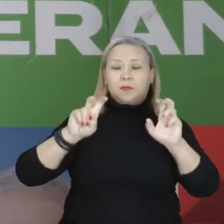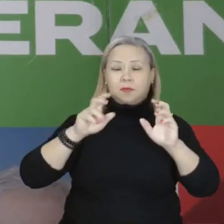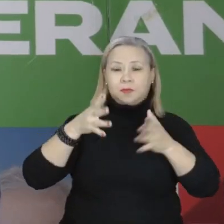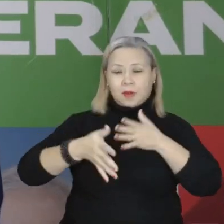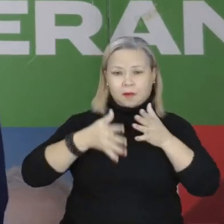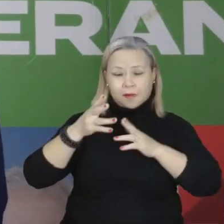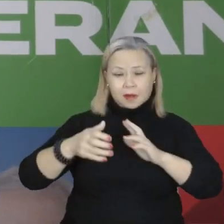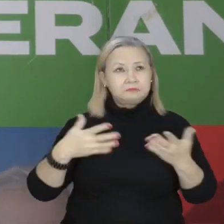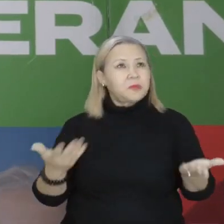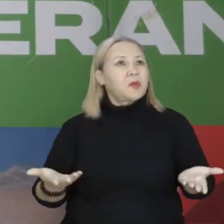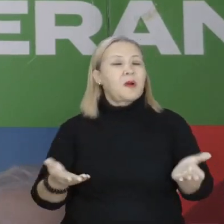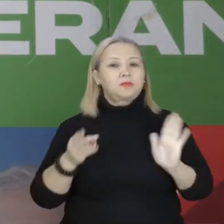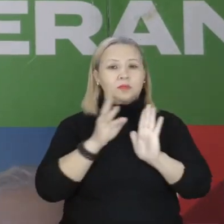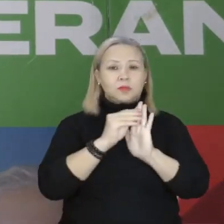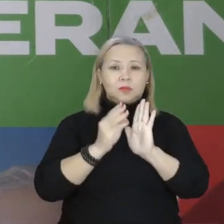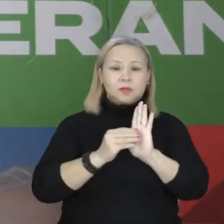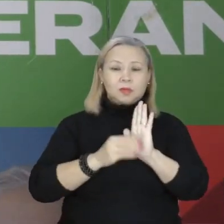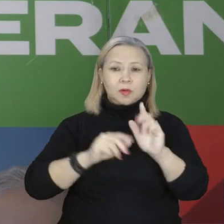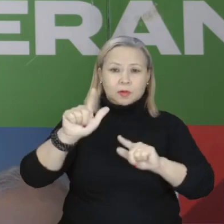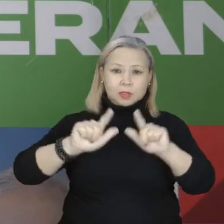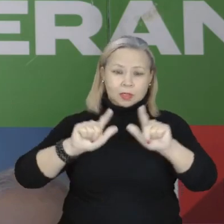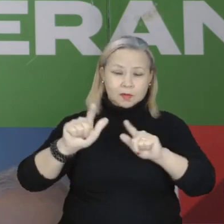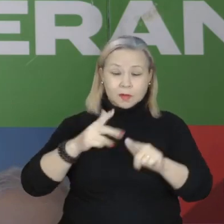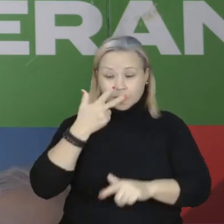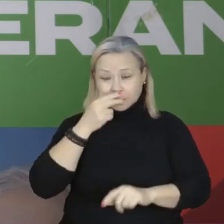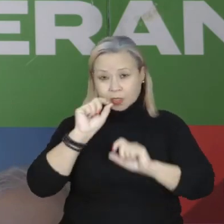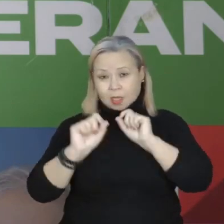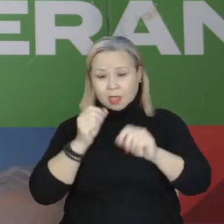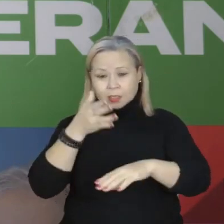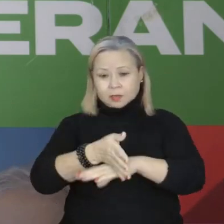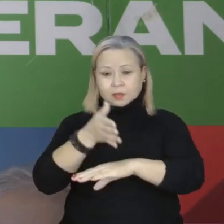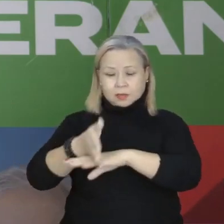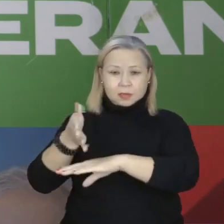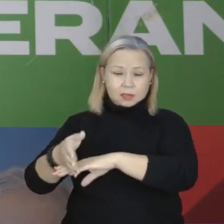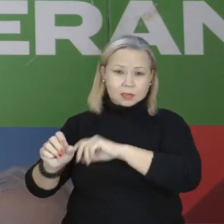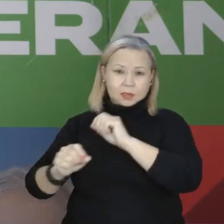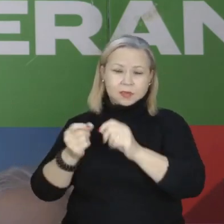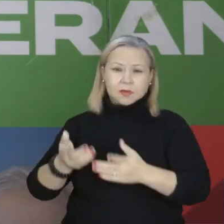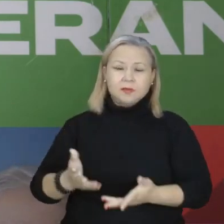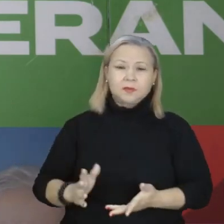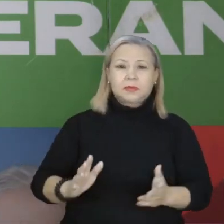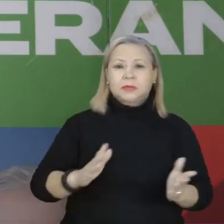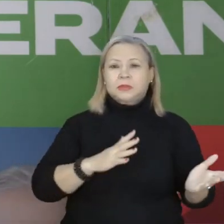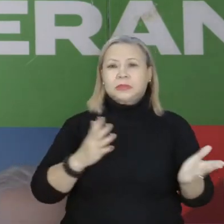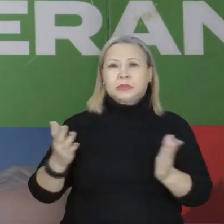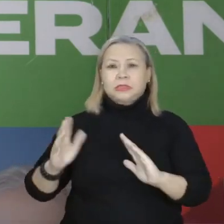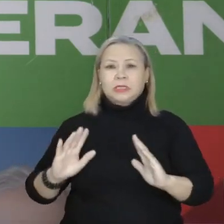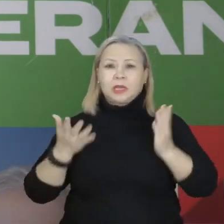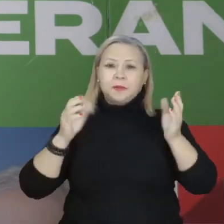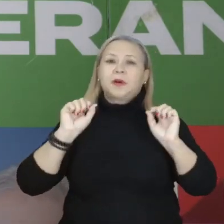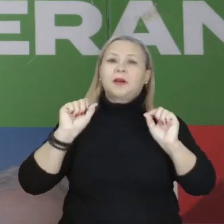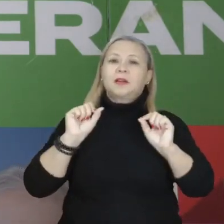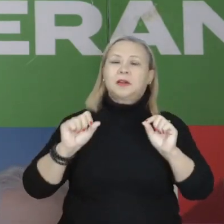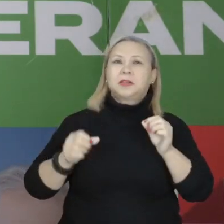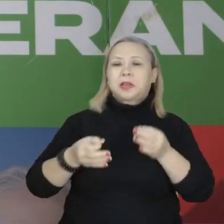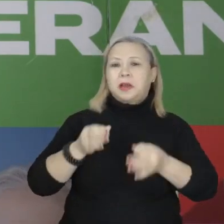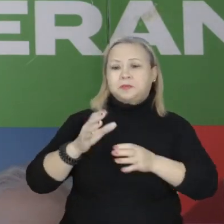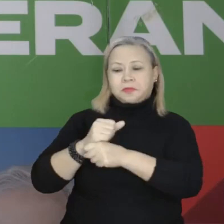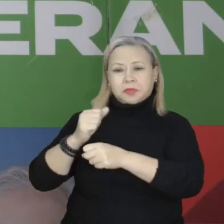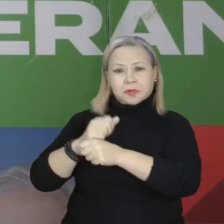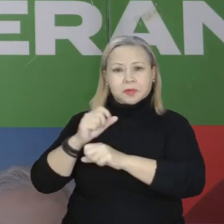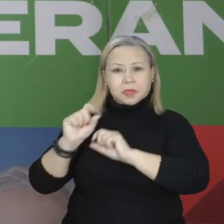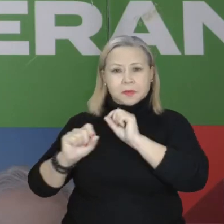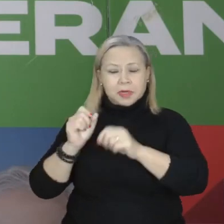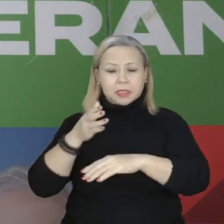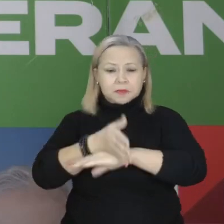na televisão e se o senhor acha que essas inserções, se a campanha já mede, o quanto essas inserções vão fazer de diferença